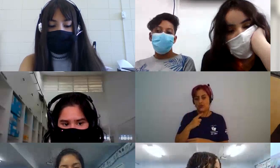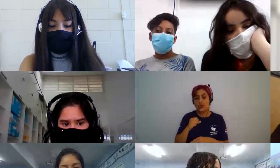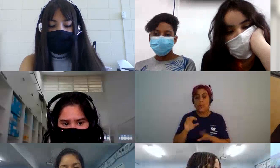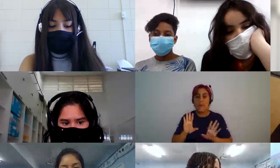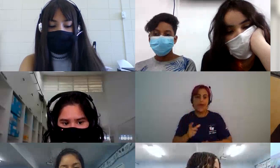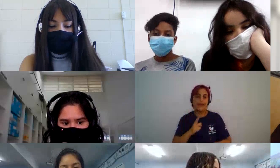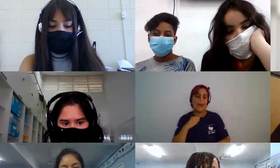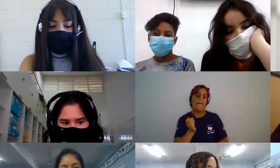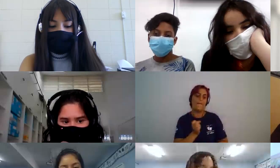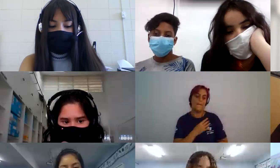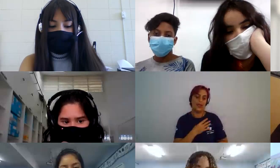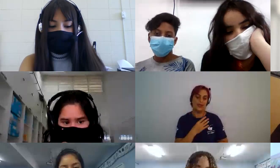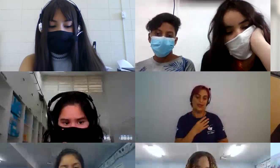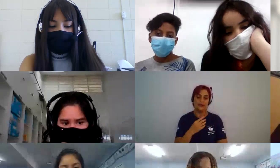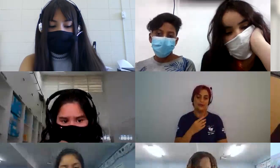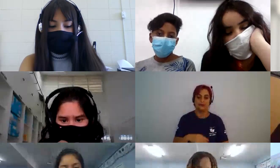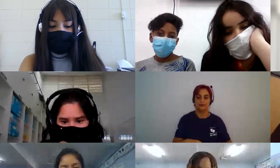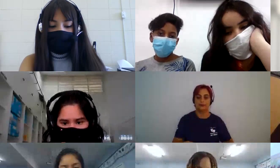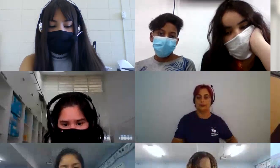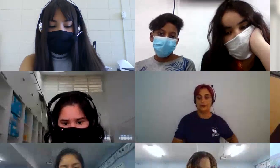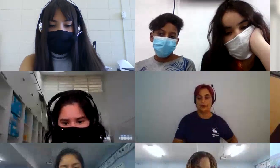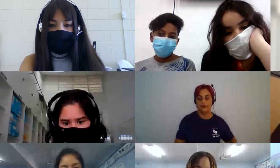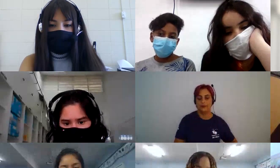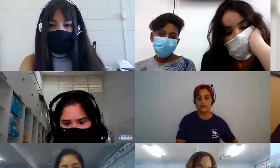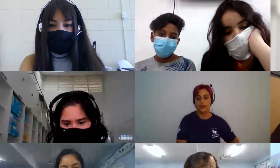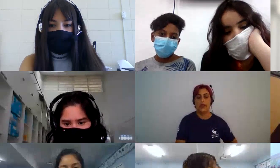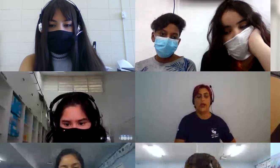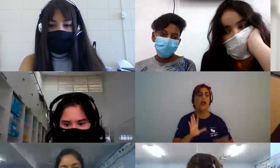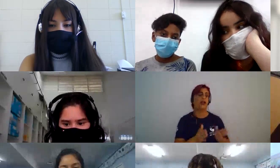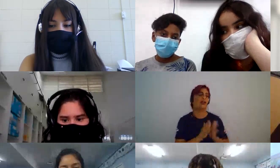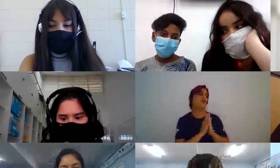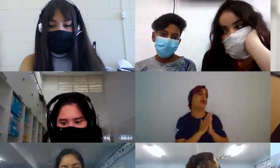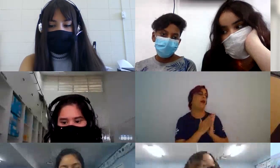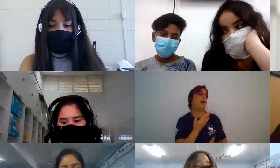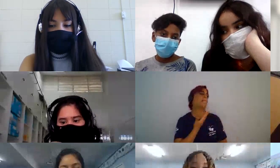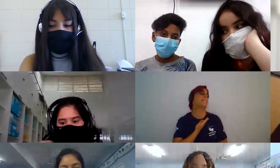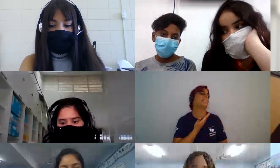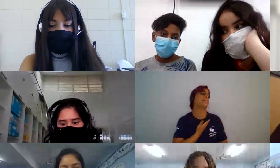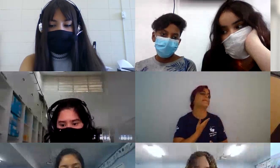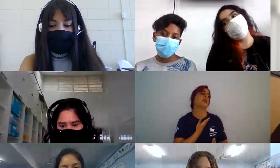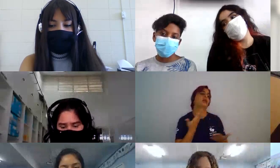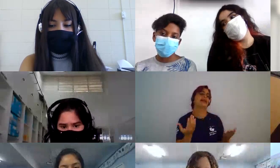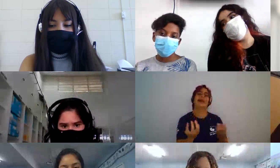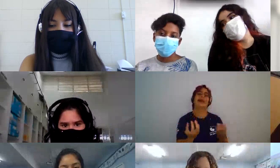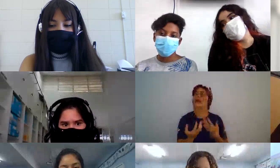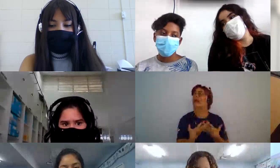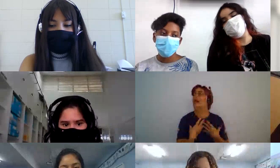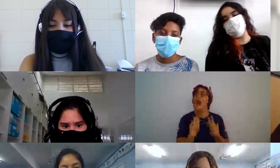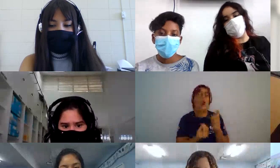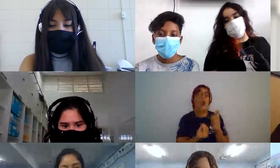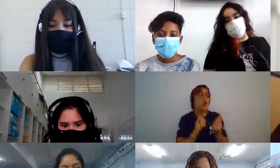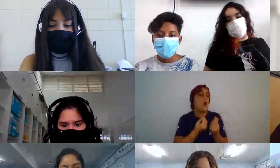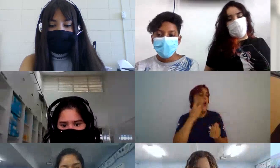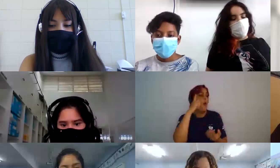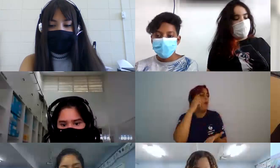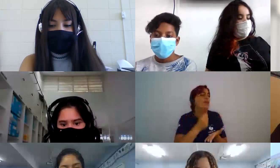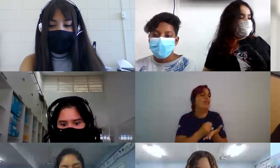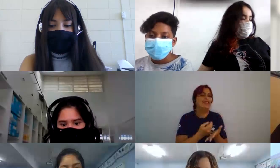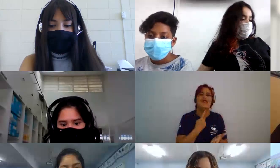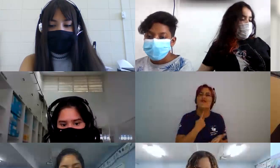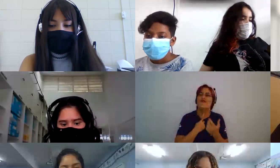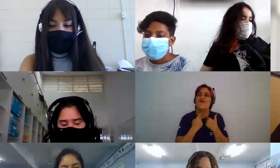fala, Mari, você é minha melhor amiga. Você é a única pessoa que eu confio, Mari. Como é que a gente decide?